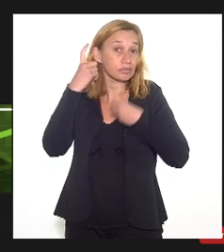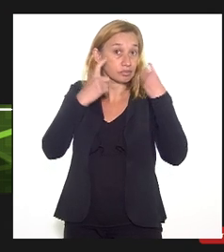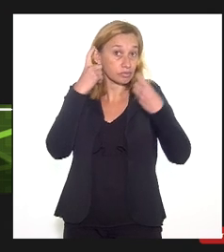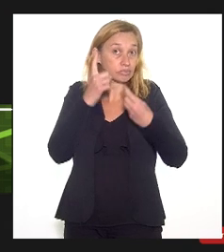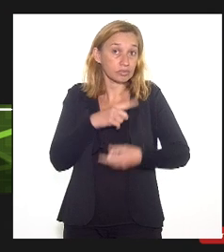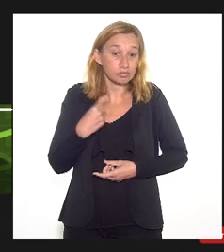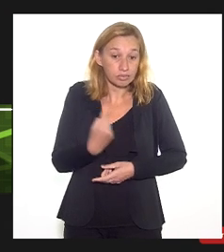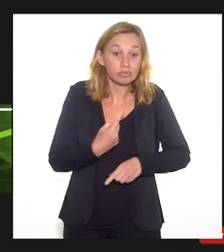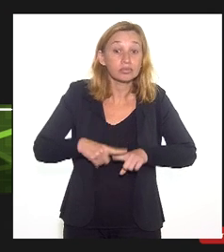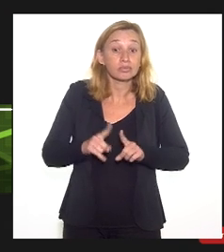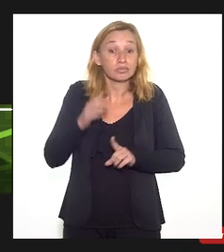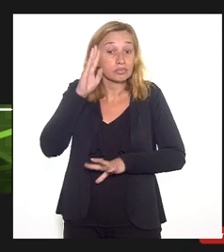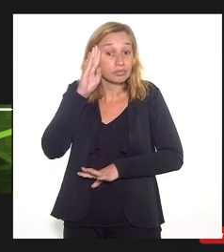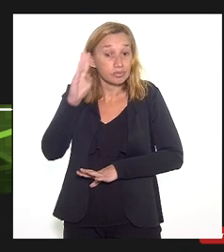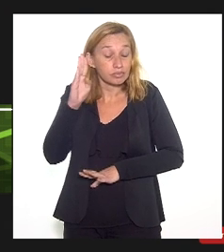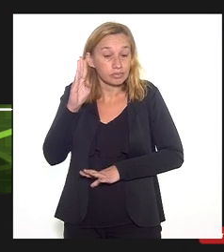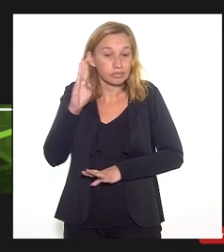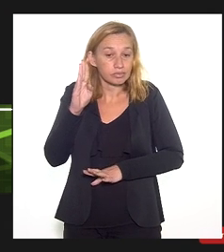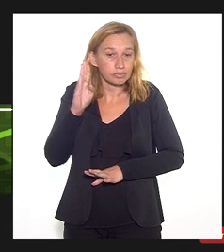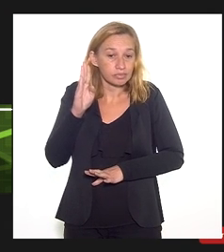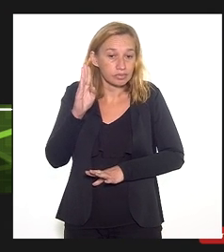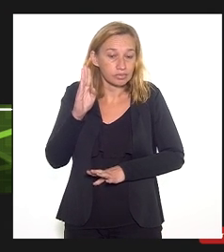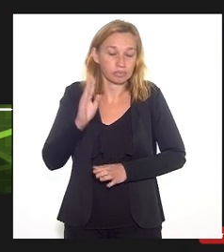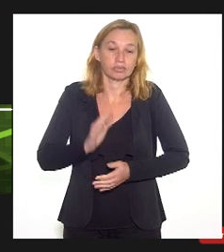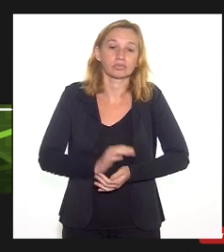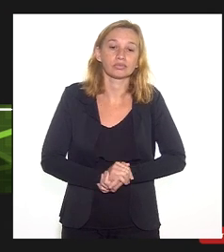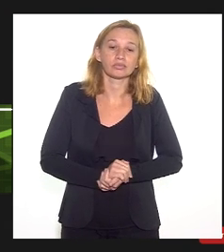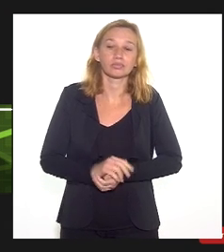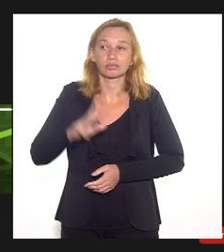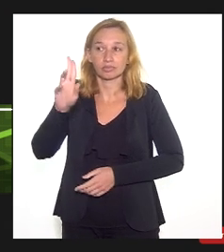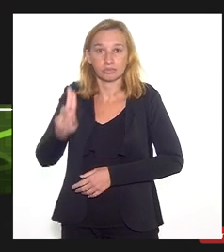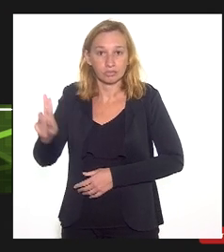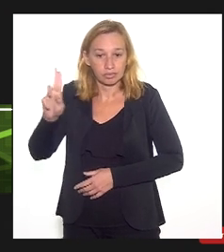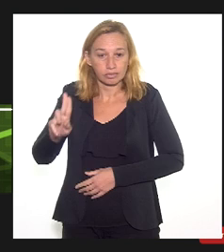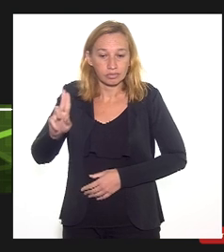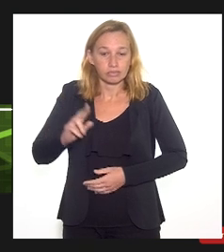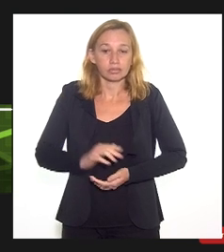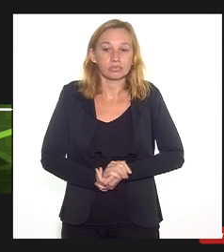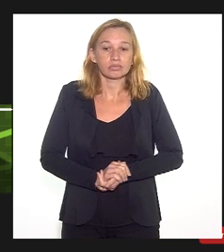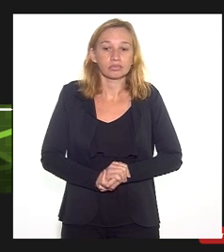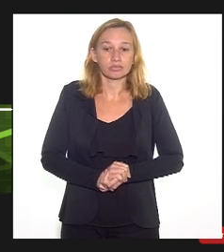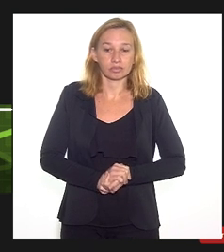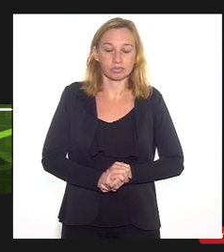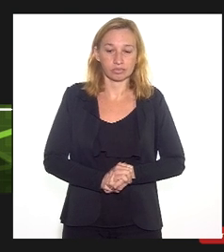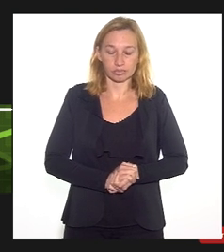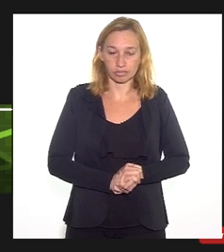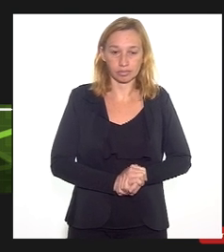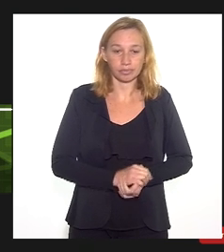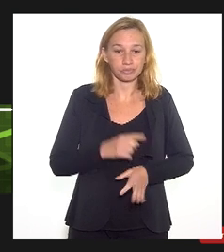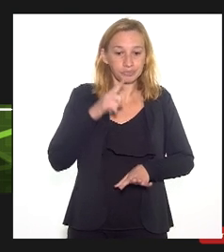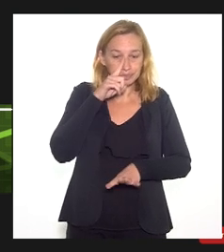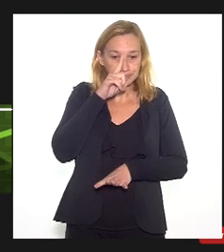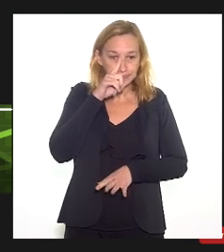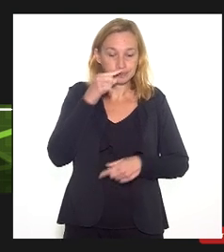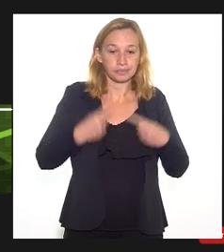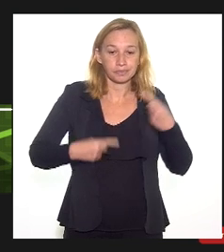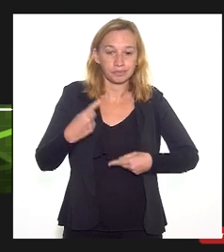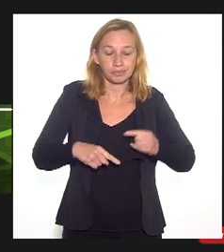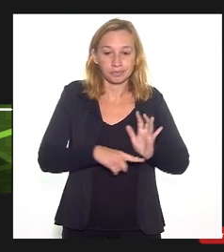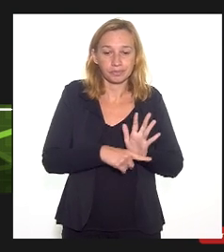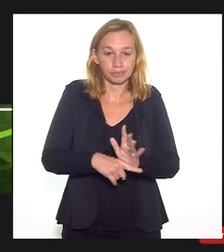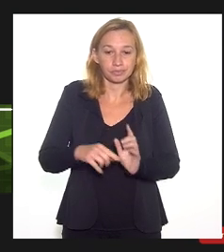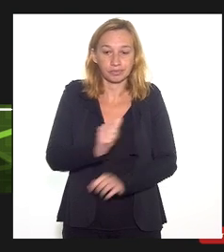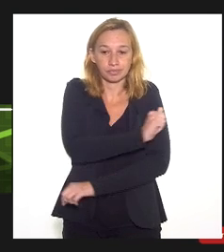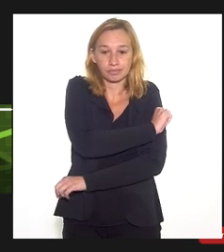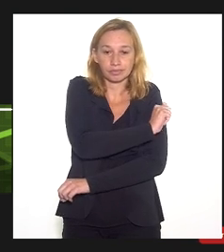nós mas principalmente no sentido do caráter popular dessas universidades eu acho que isso nos coloca muito em risco não ter políticas de assistência estudantil ou ter